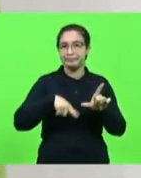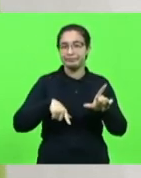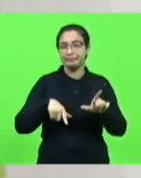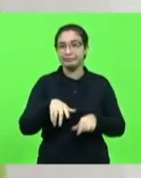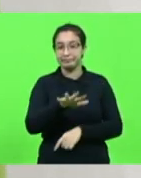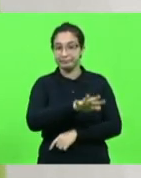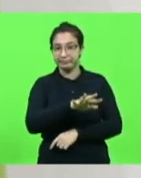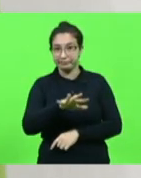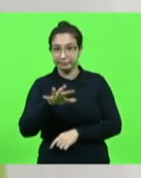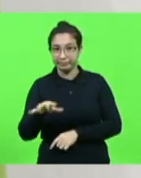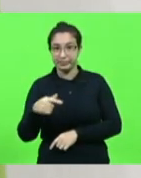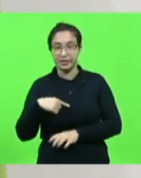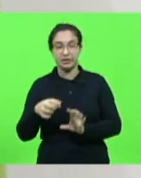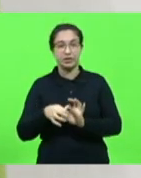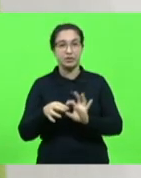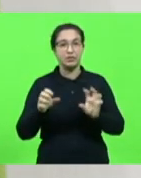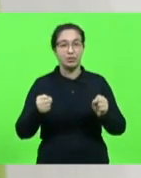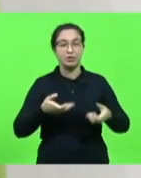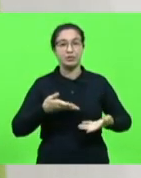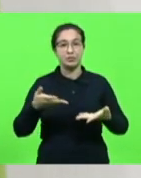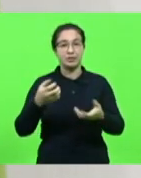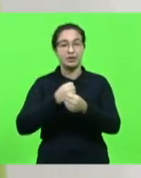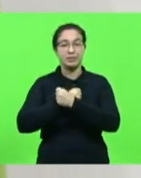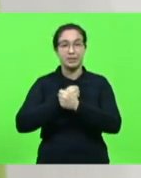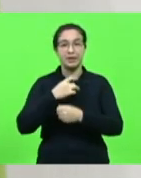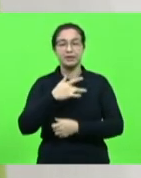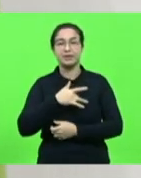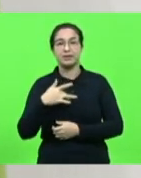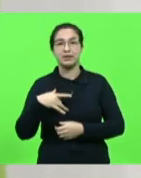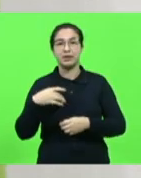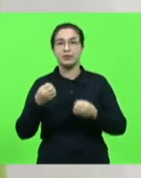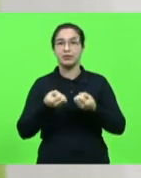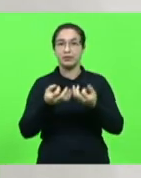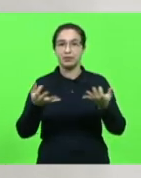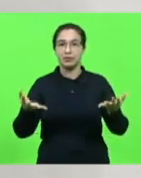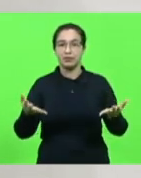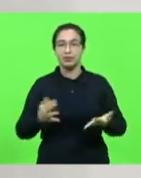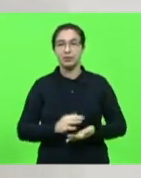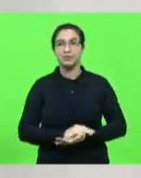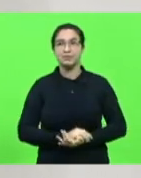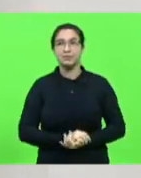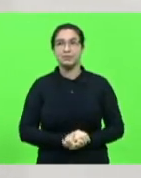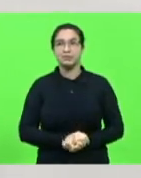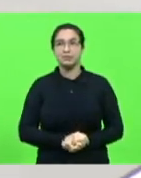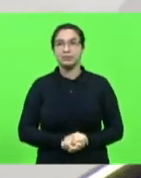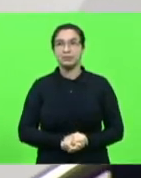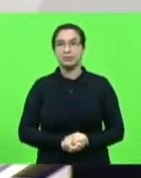nós estamos à disposição. Um grande abraço a todos, muito obrigado, saúde e bom final de semana.